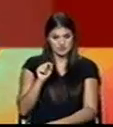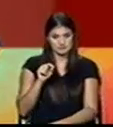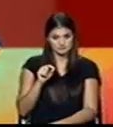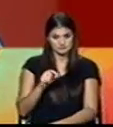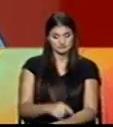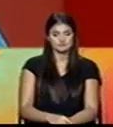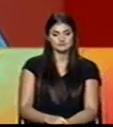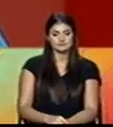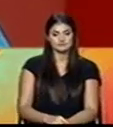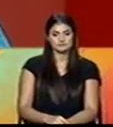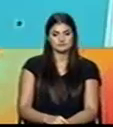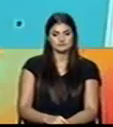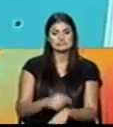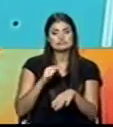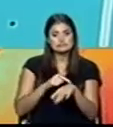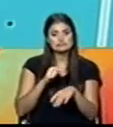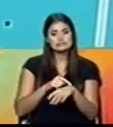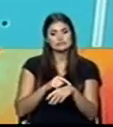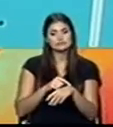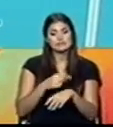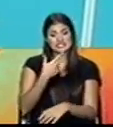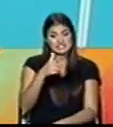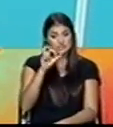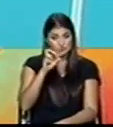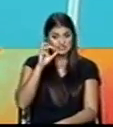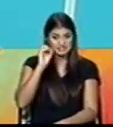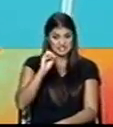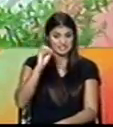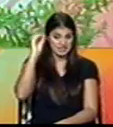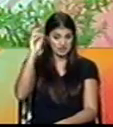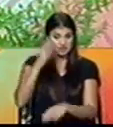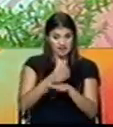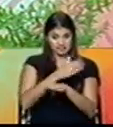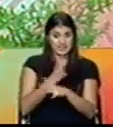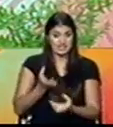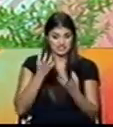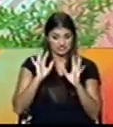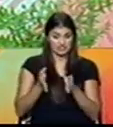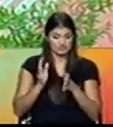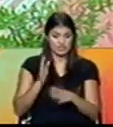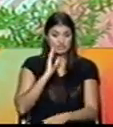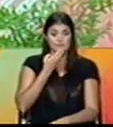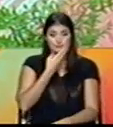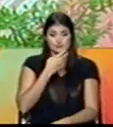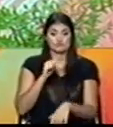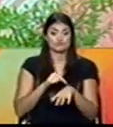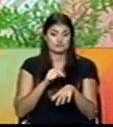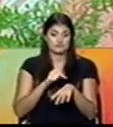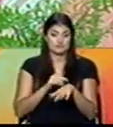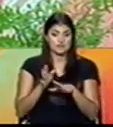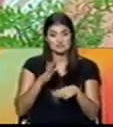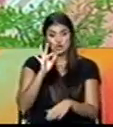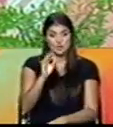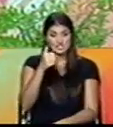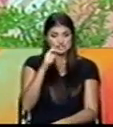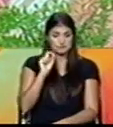há super spray. Prático. Quanto tempo e a que temperatura vai 180 graus, forno pré-aquecido e vai depender o tempo no forno, mais ou menos 45